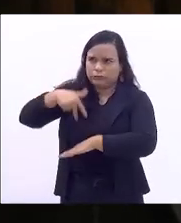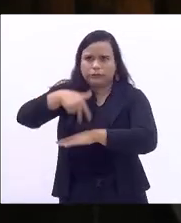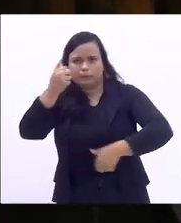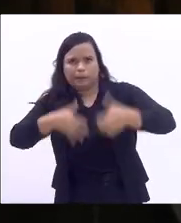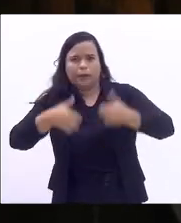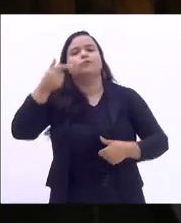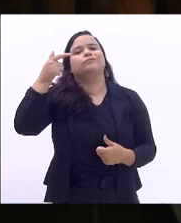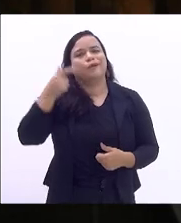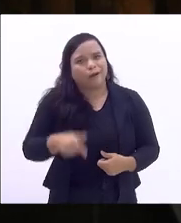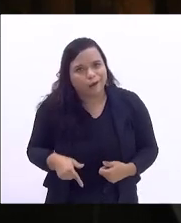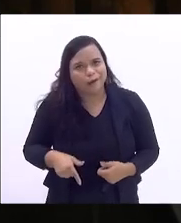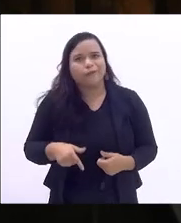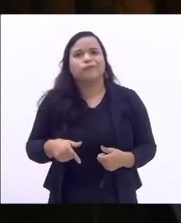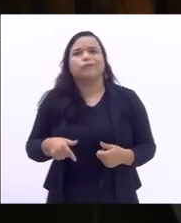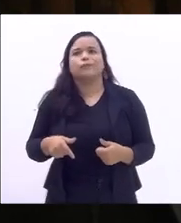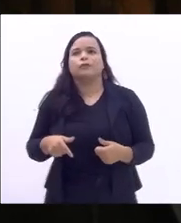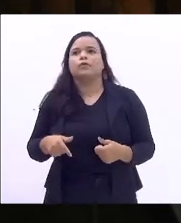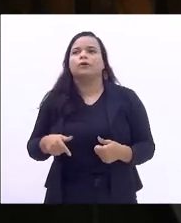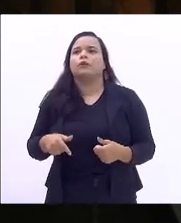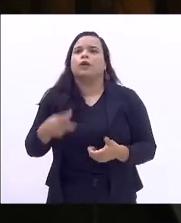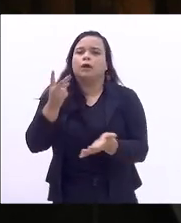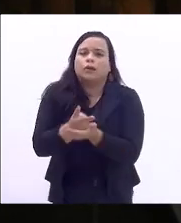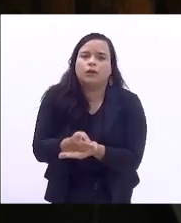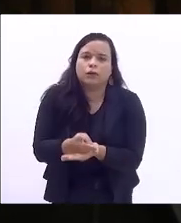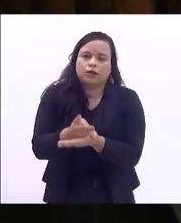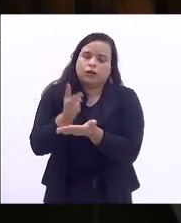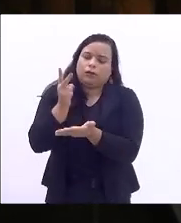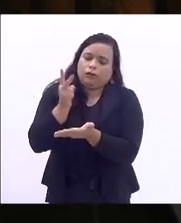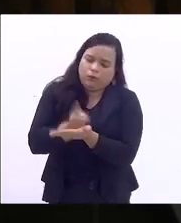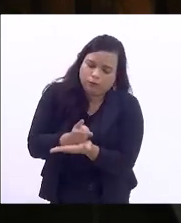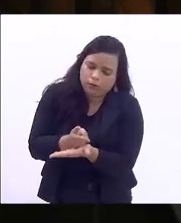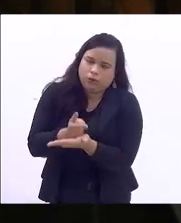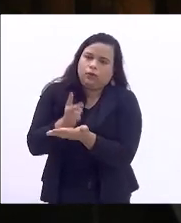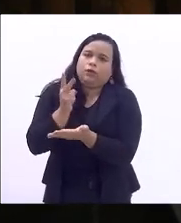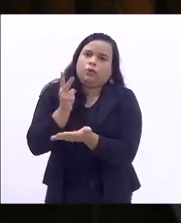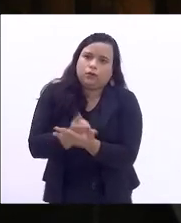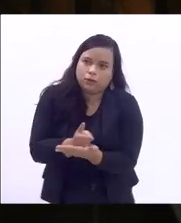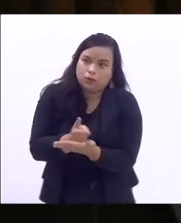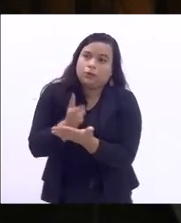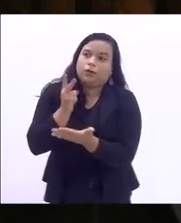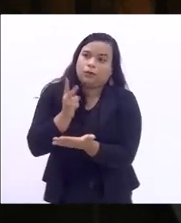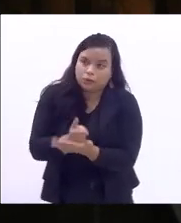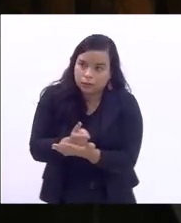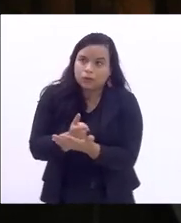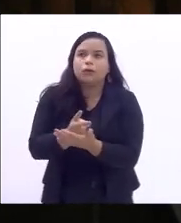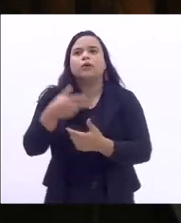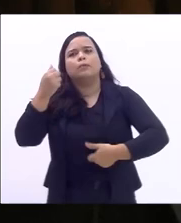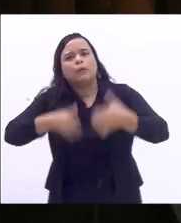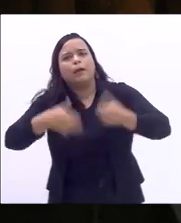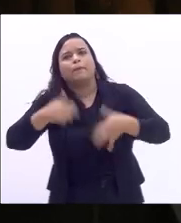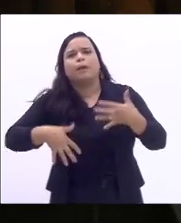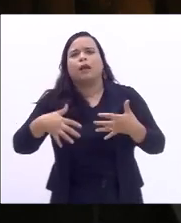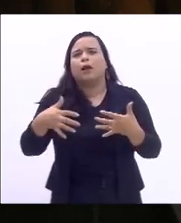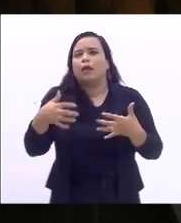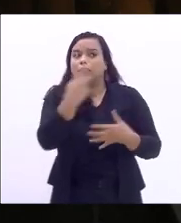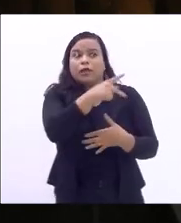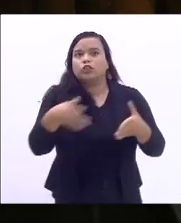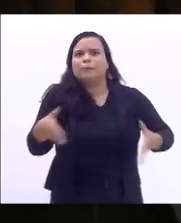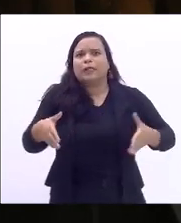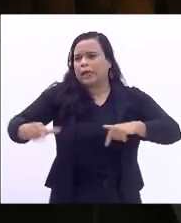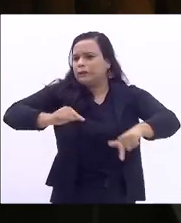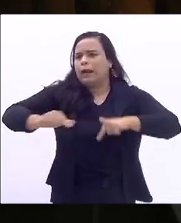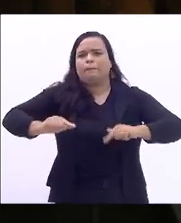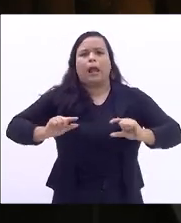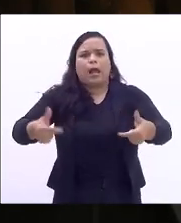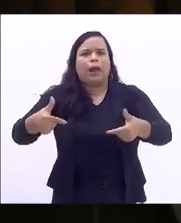mais uma vez cai na Mesmice pouco produtivo esqueçam seus mandatos são pouquíssimos produtivos